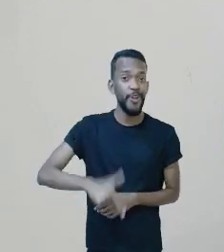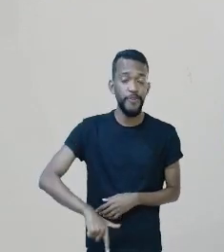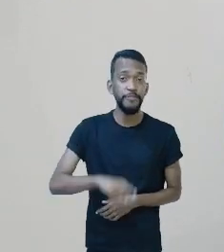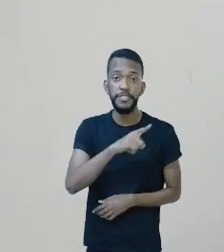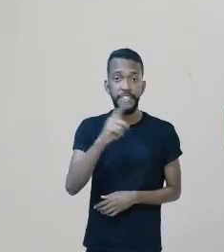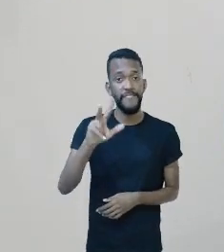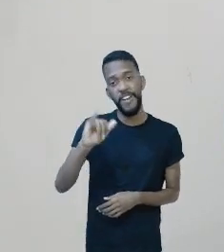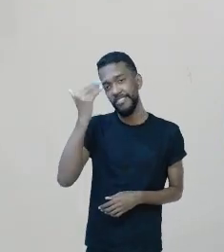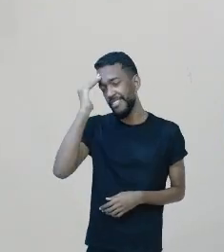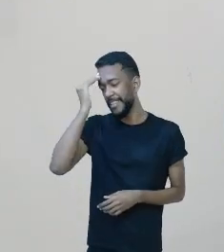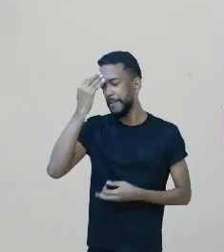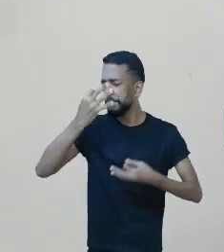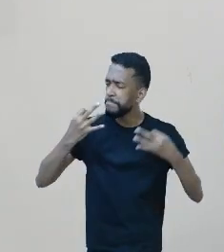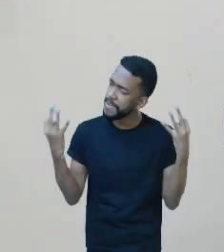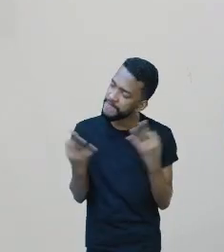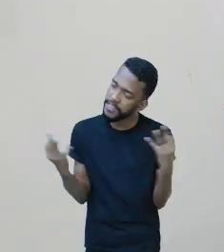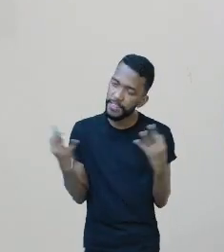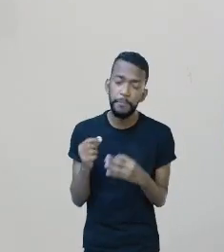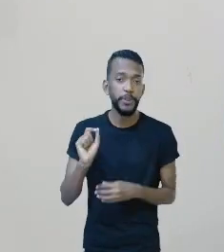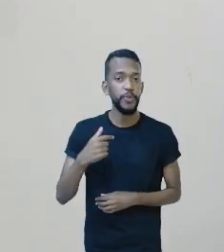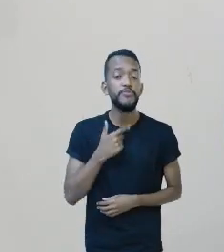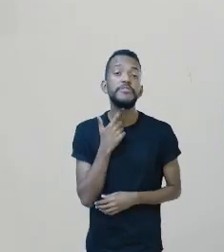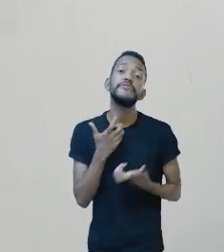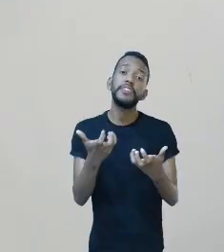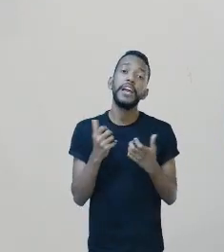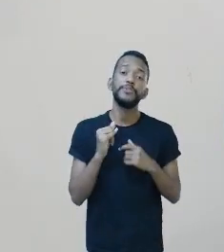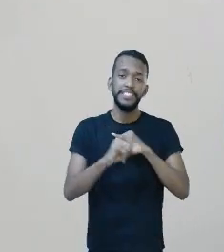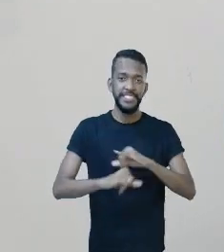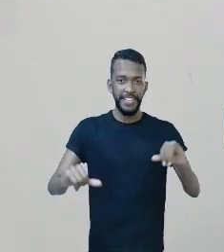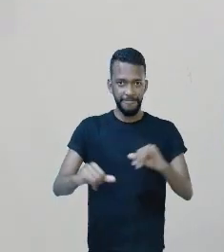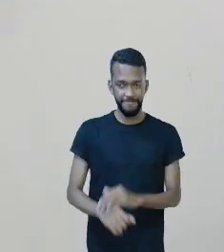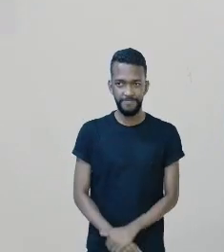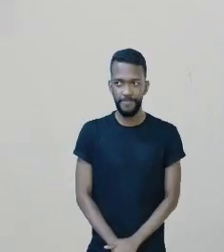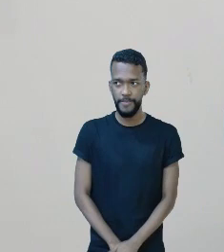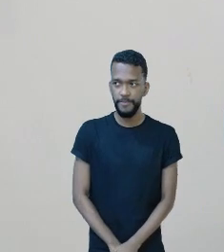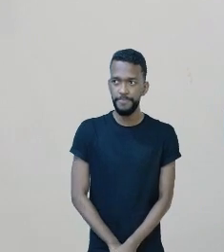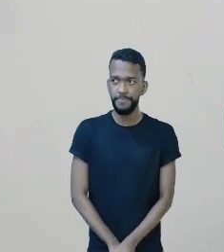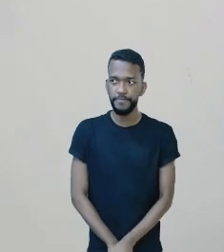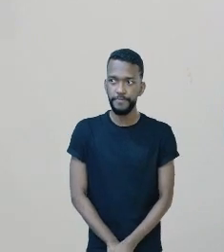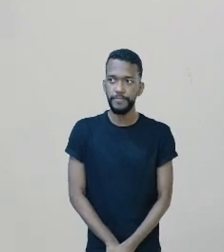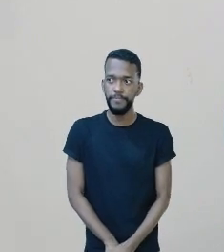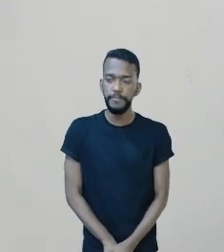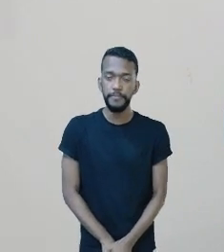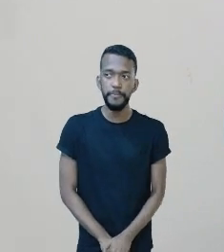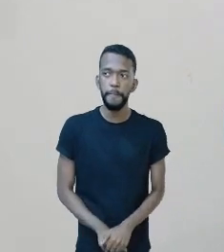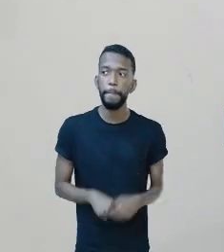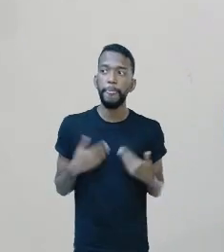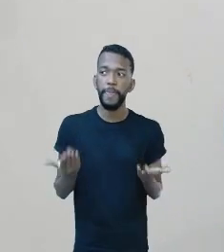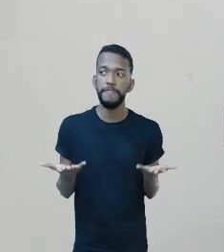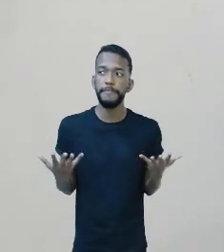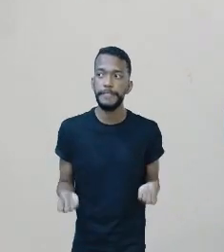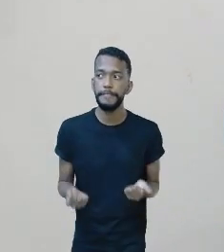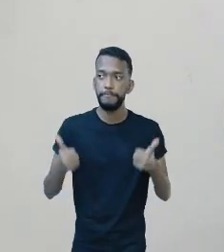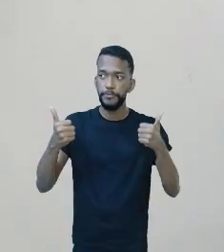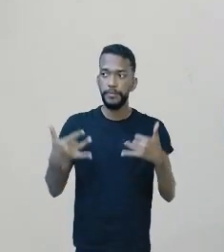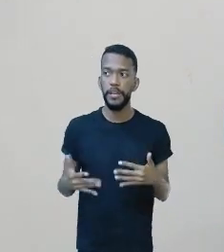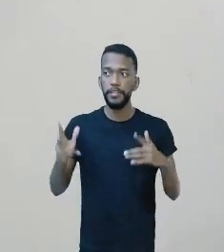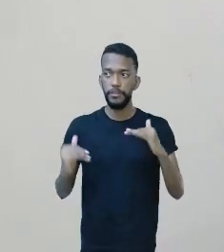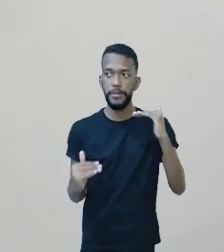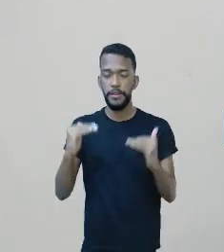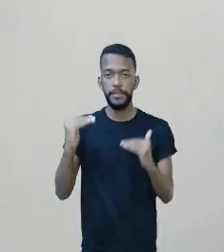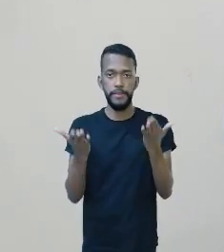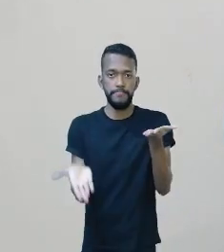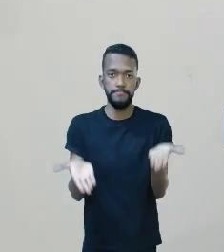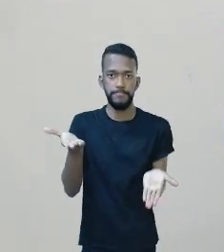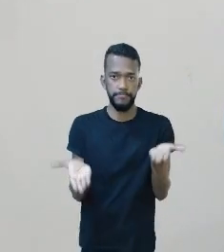entender perfeitamente o que eu quero dizer, tá? Então, a gente vai falar sobre as grandezas e